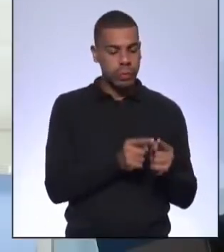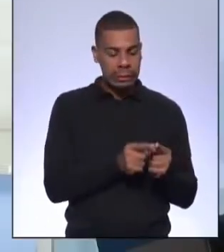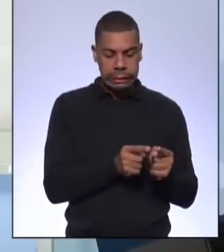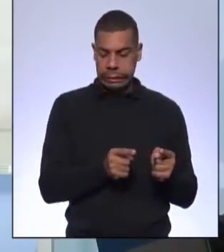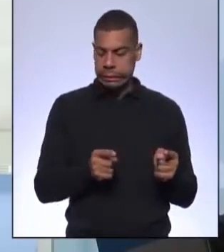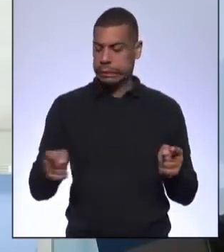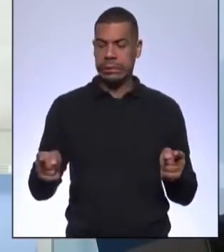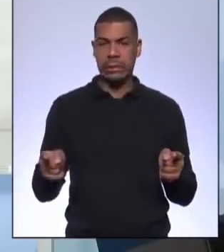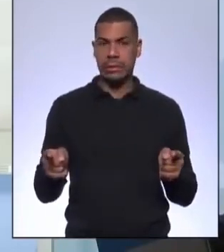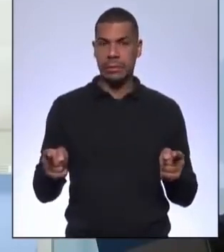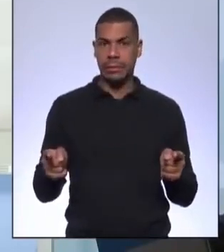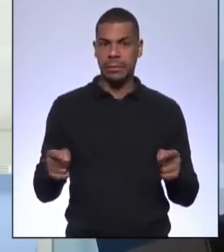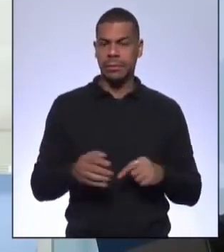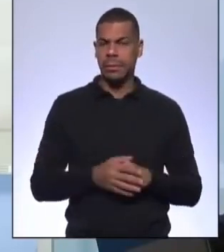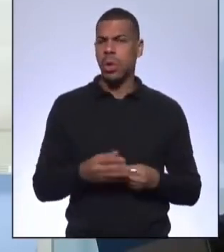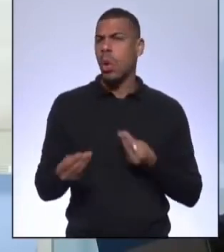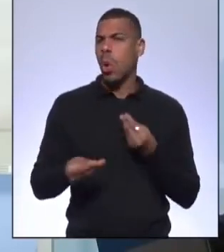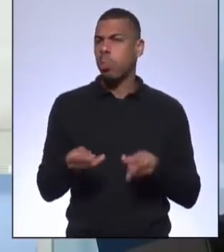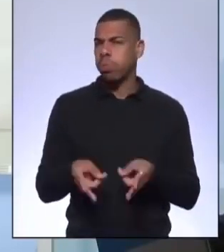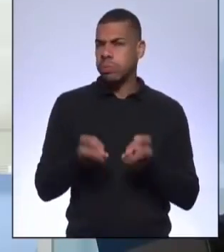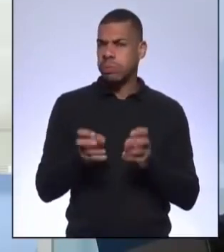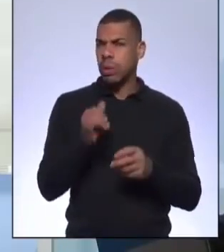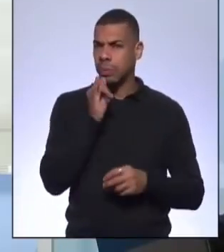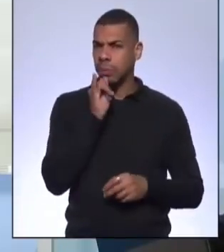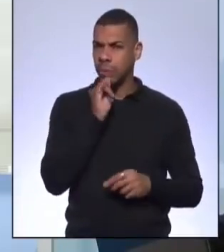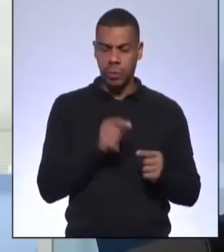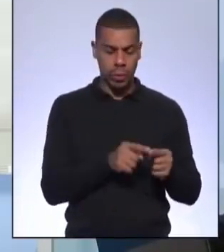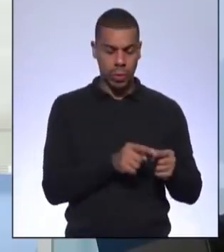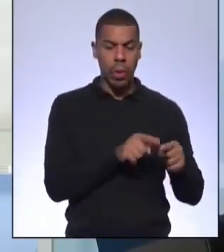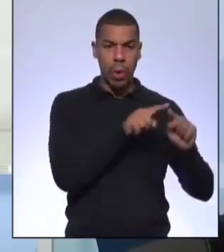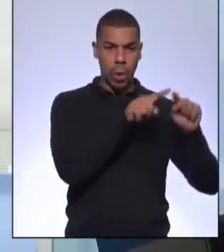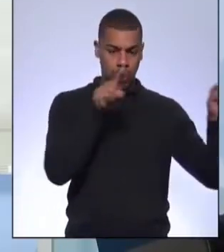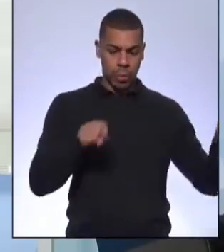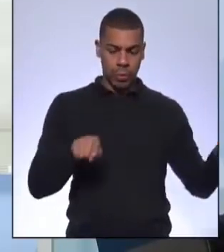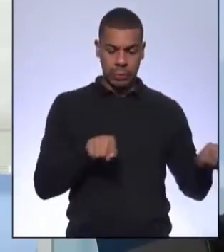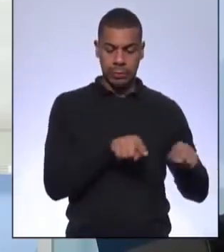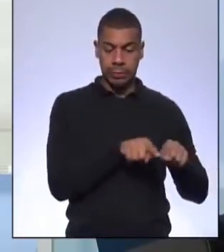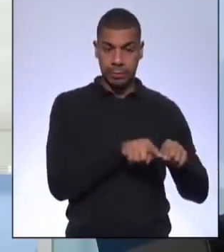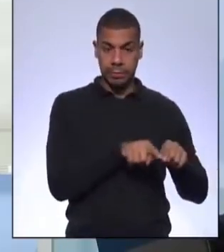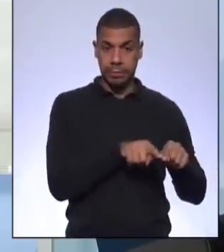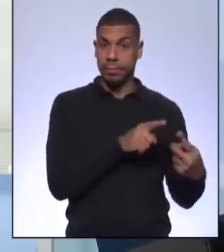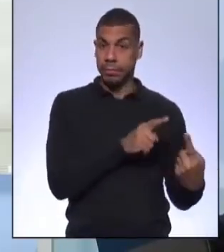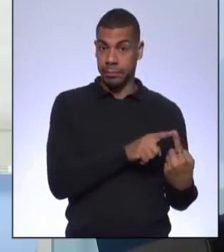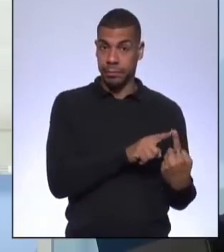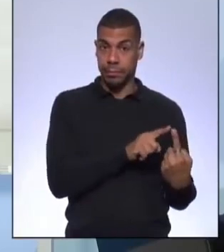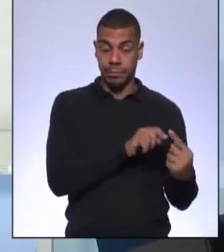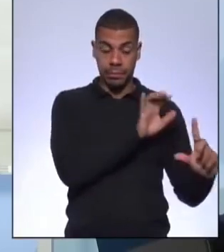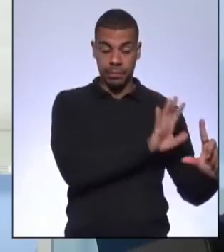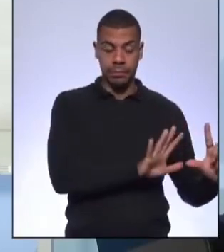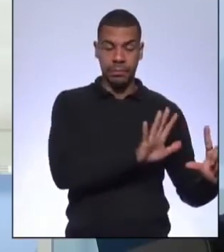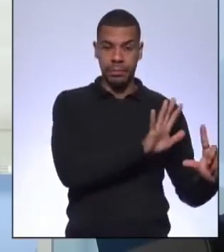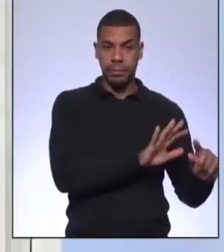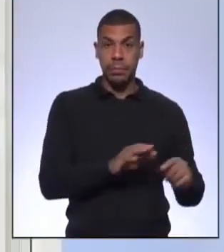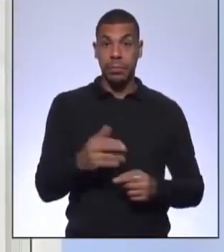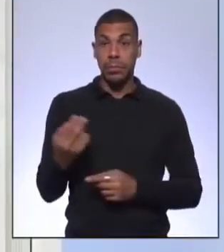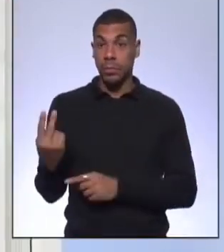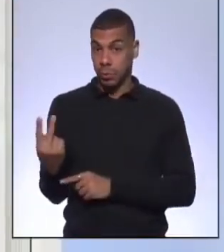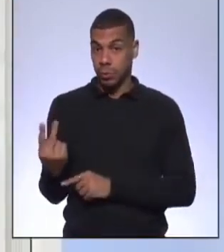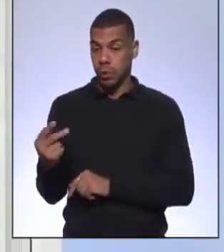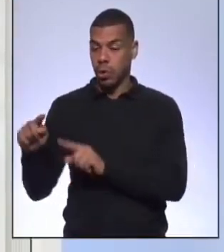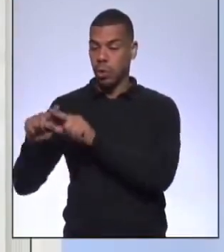lados. Aí o que você vai perceber? Tanto o retângulo, figura 1 aqui, quanto o quadrado,